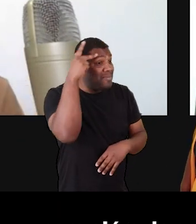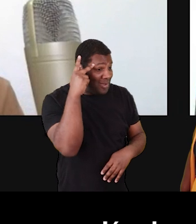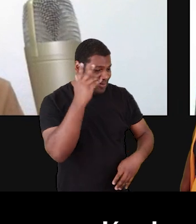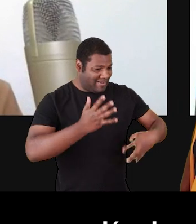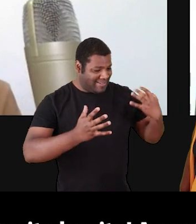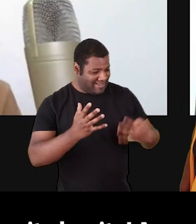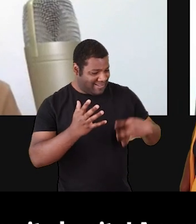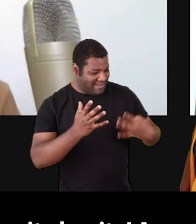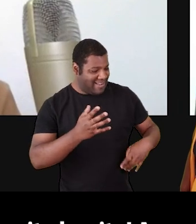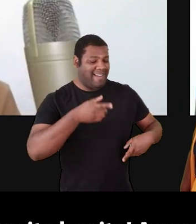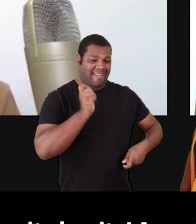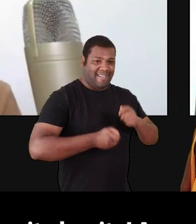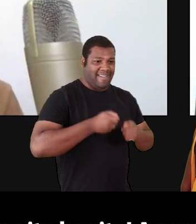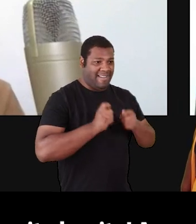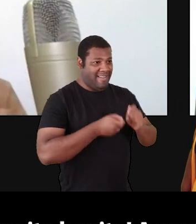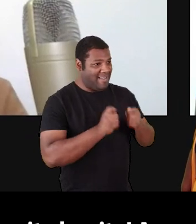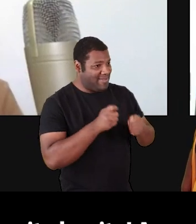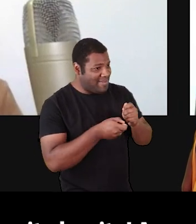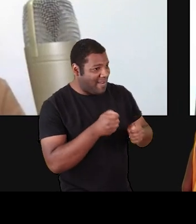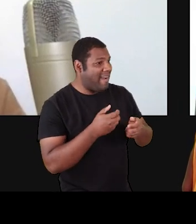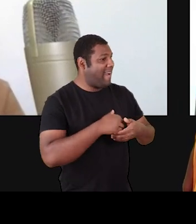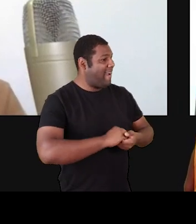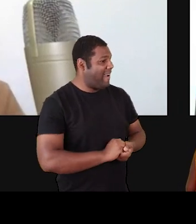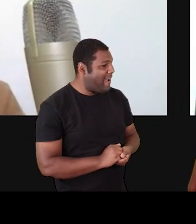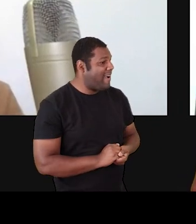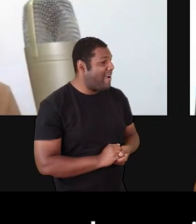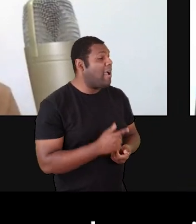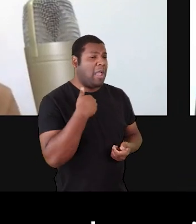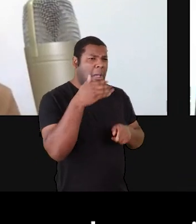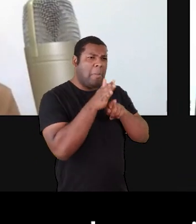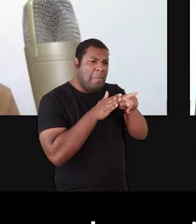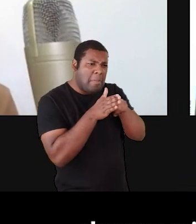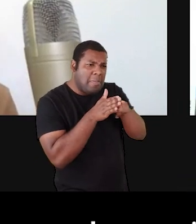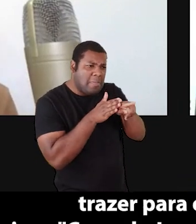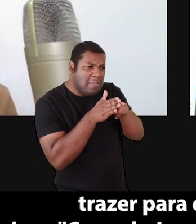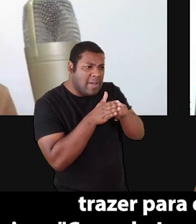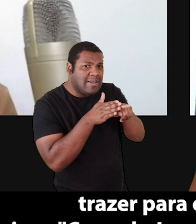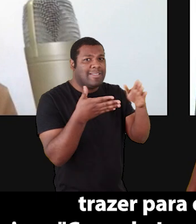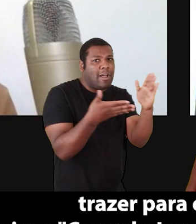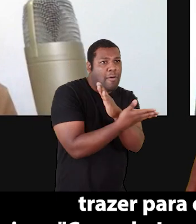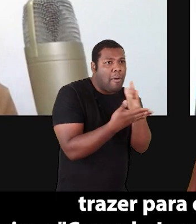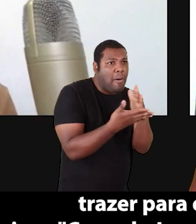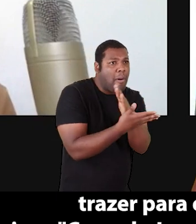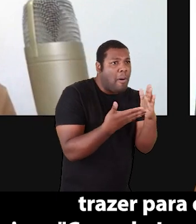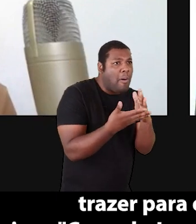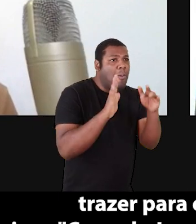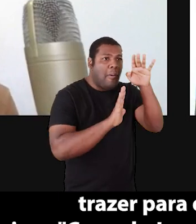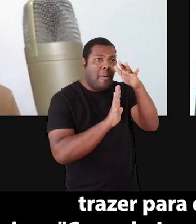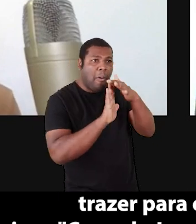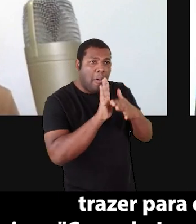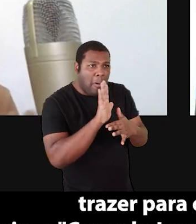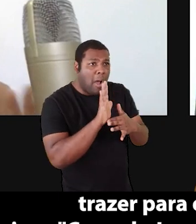tocando. Eu acho muito bonito, assim, a gente estava pesquisando algumas coisas para trazer para o roteiro, eu olhei assim,